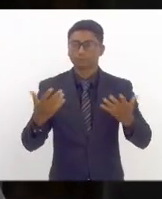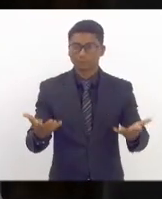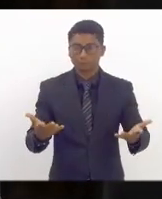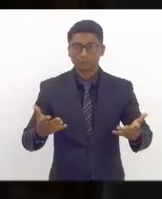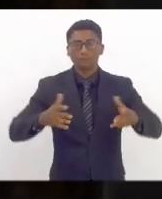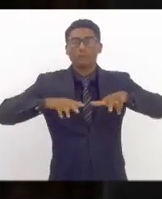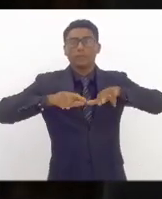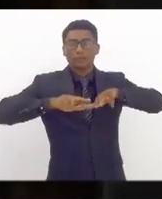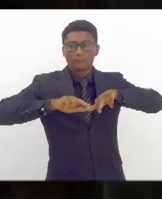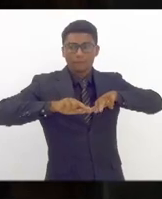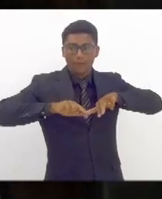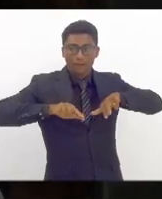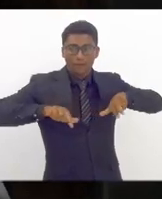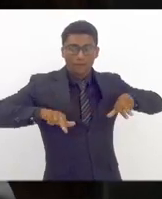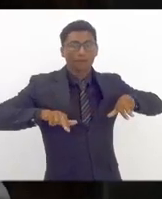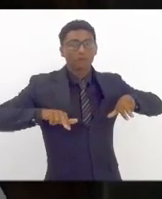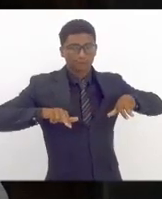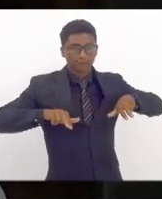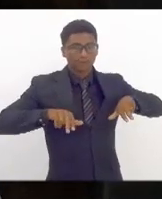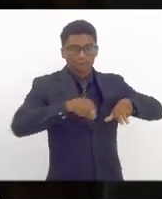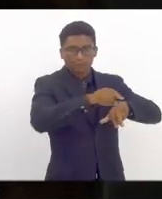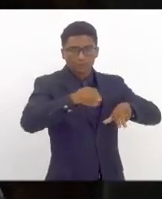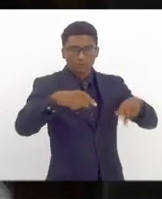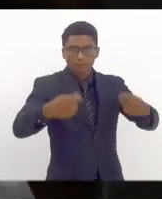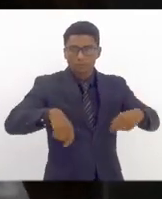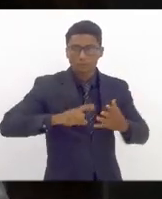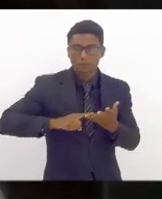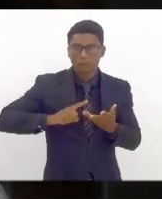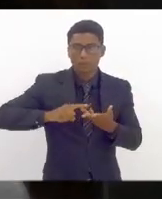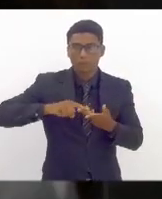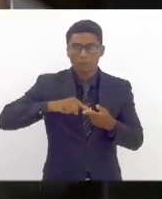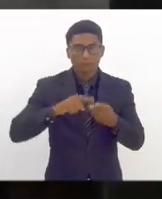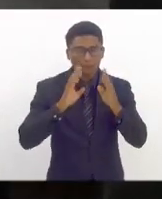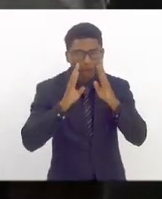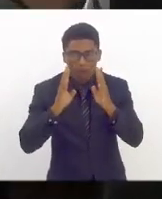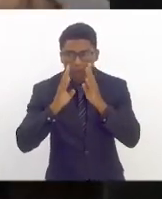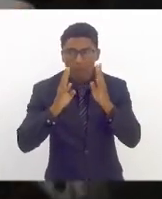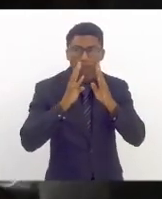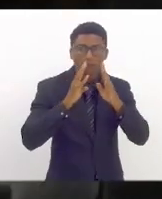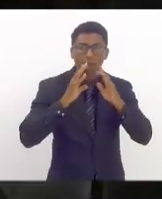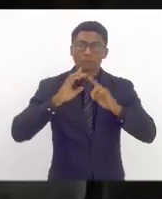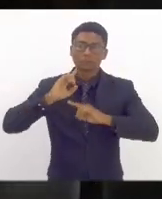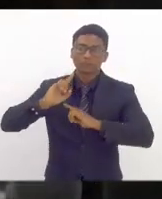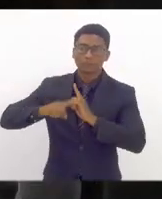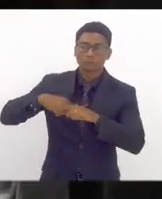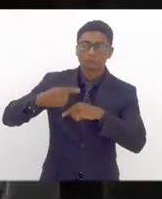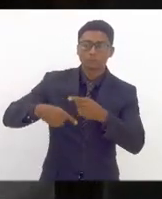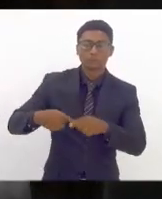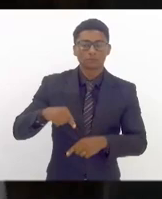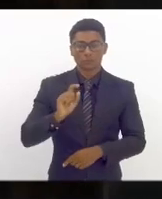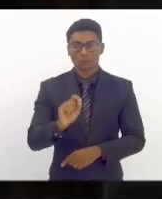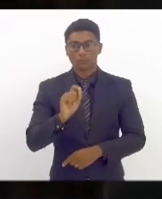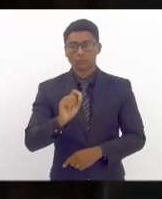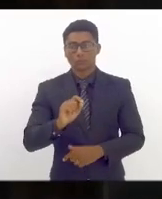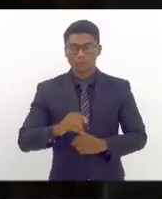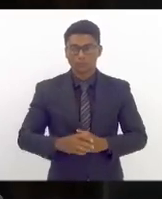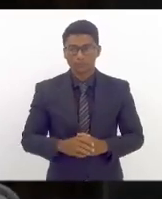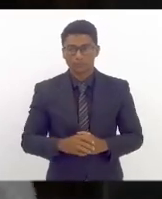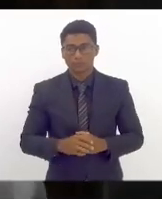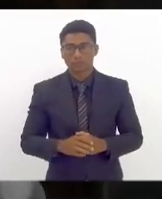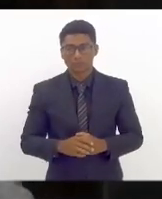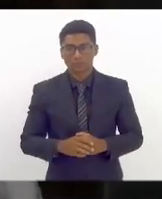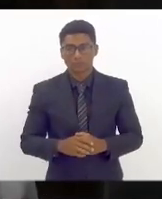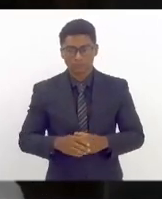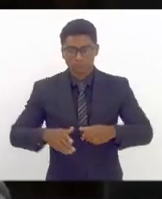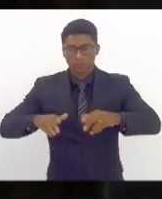escutamos ao longo do nosso mandato em argumento Inicial e depois compondo junto com